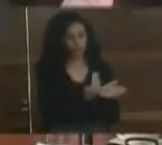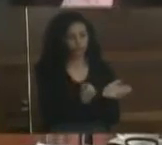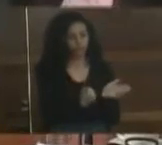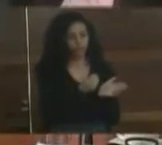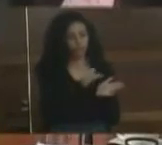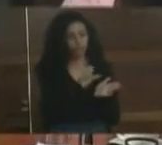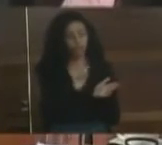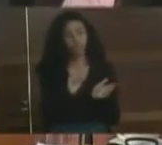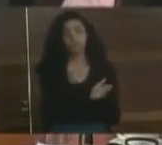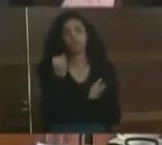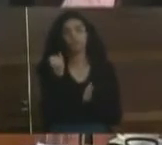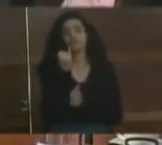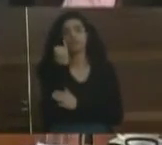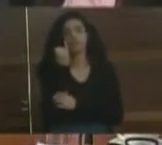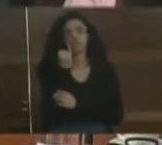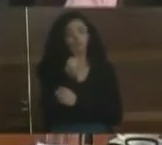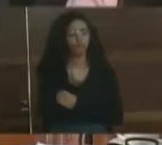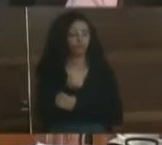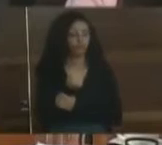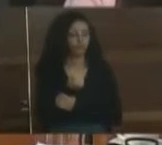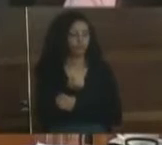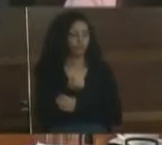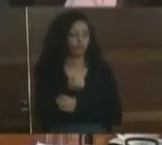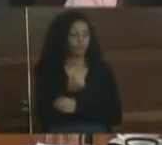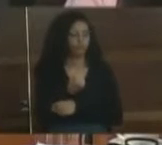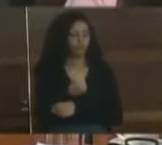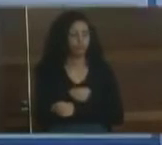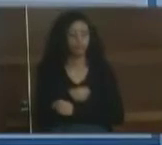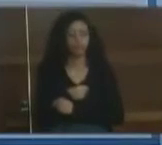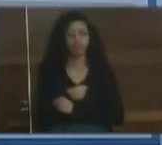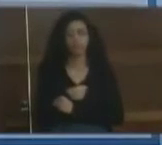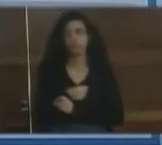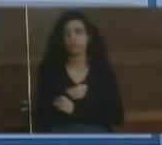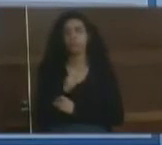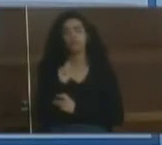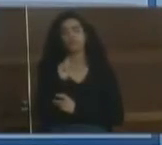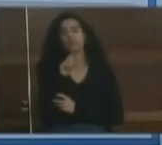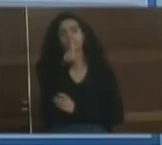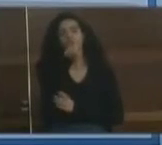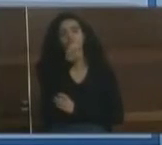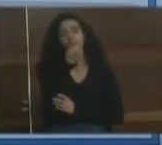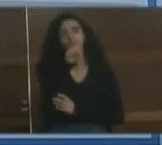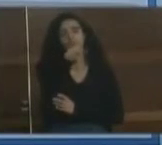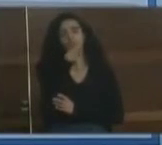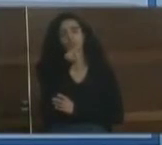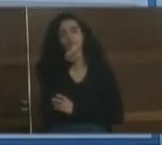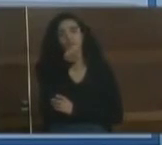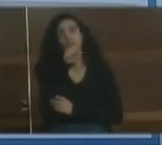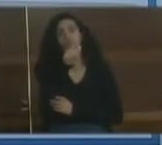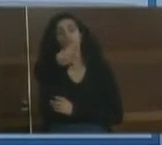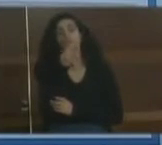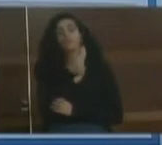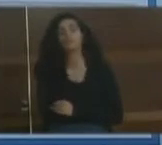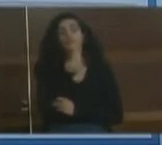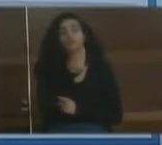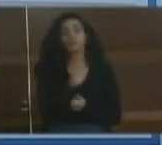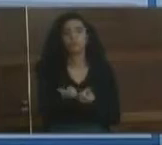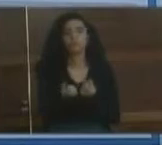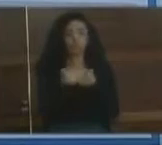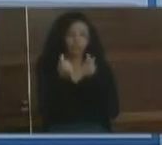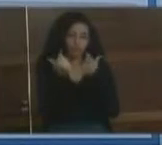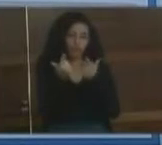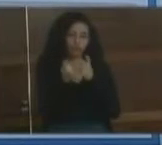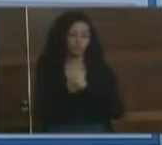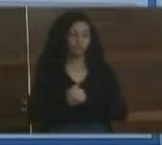conceitos importantes despesas públicas são distantes para aplicação na manutenção da máquina